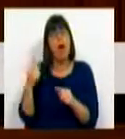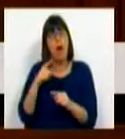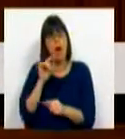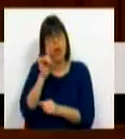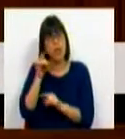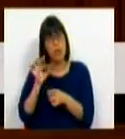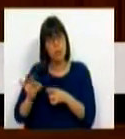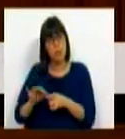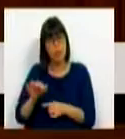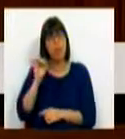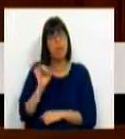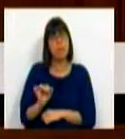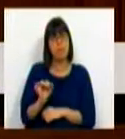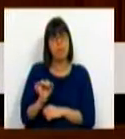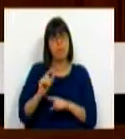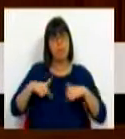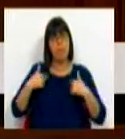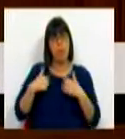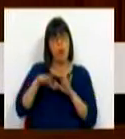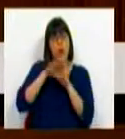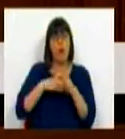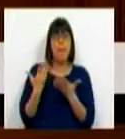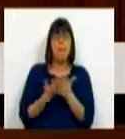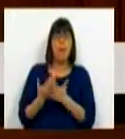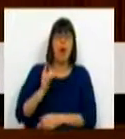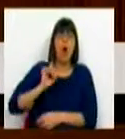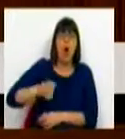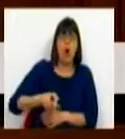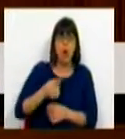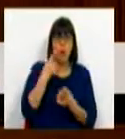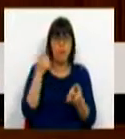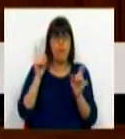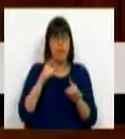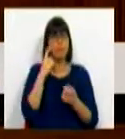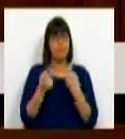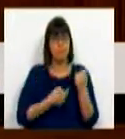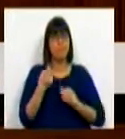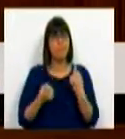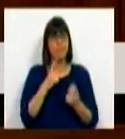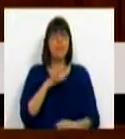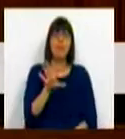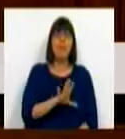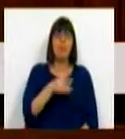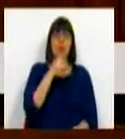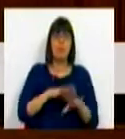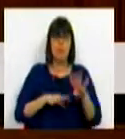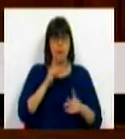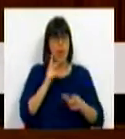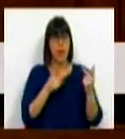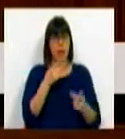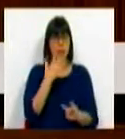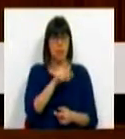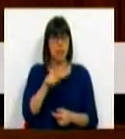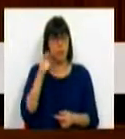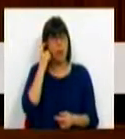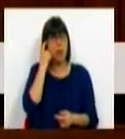questão específica do ponto de vista das próprias condições de mercado que levaram a ter que rever a forma como se fazia a análise individual,